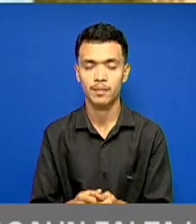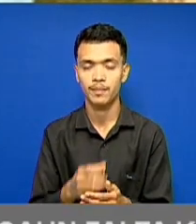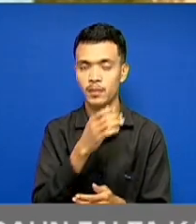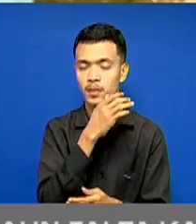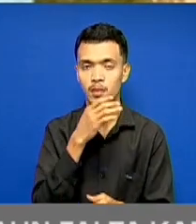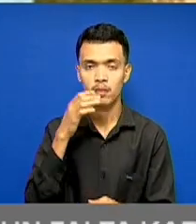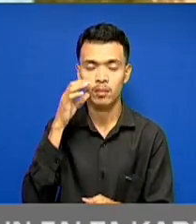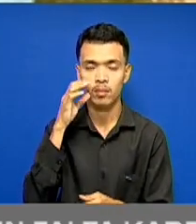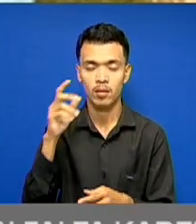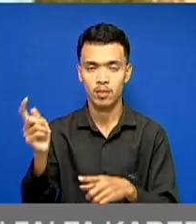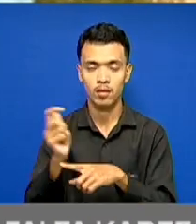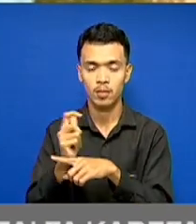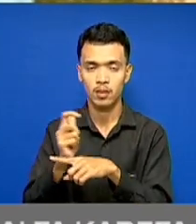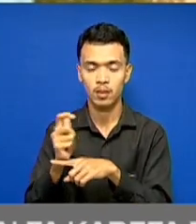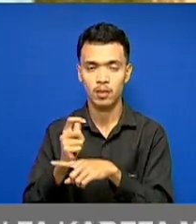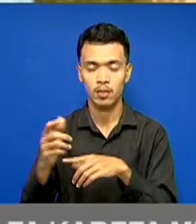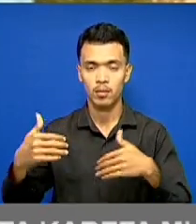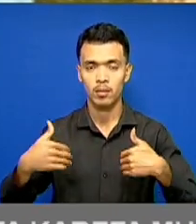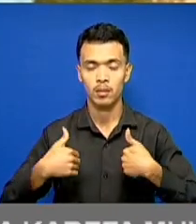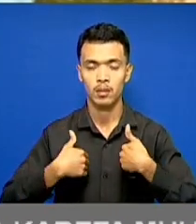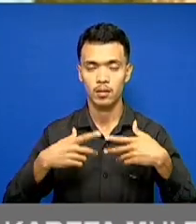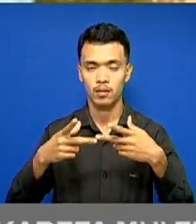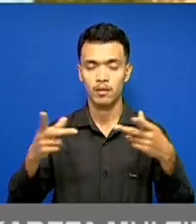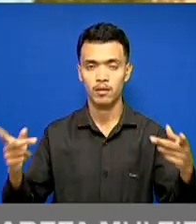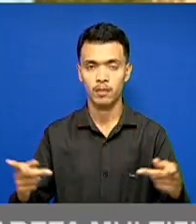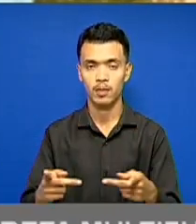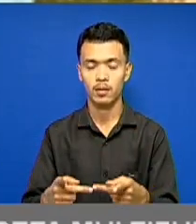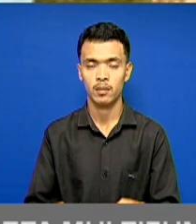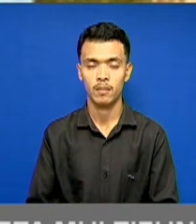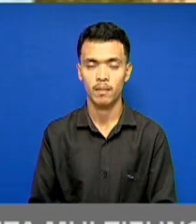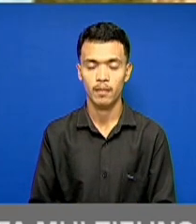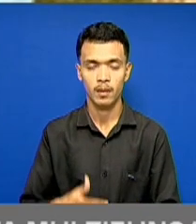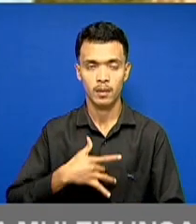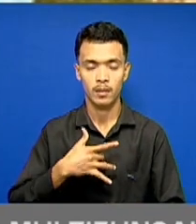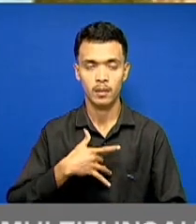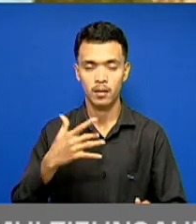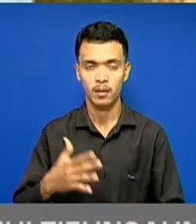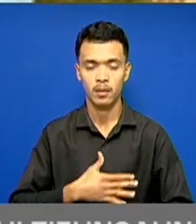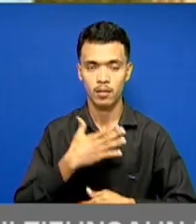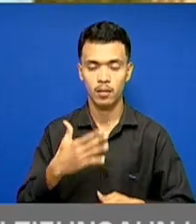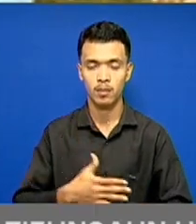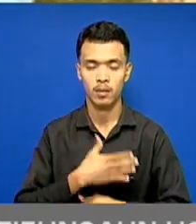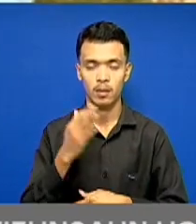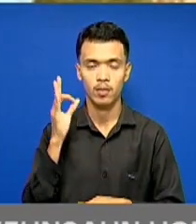horticultura no mos pratika ho ia treino rasik. Nebe idane sinti contenti abam beru a